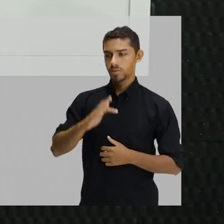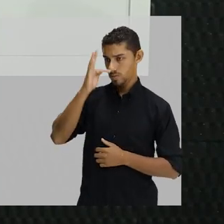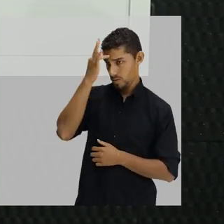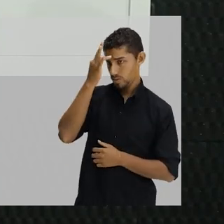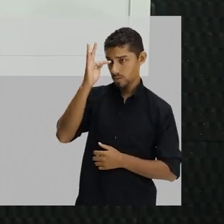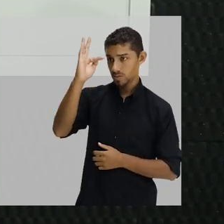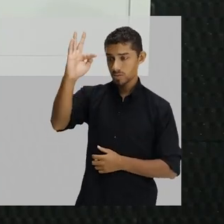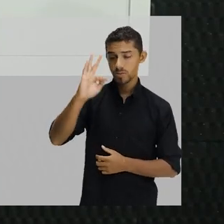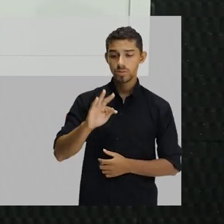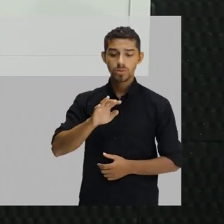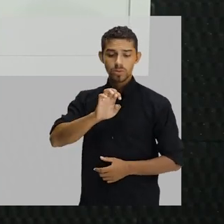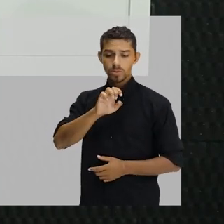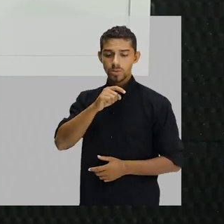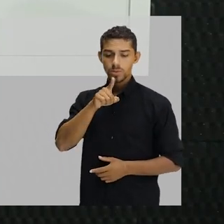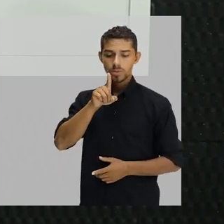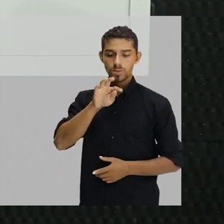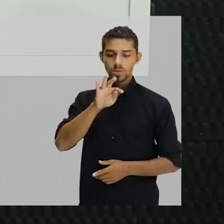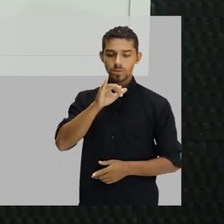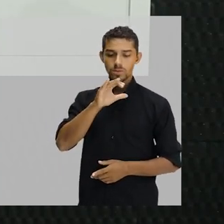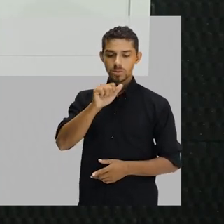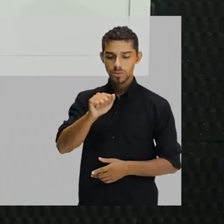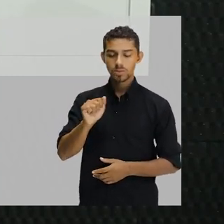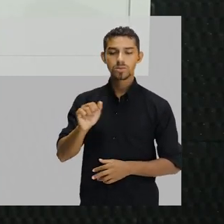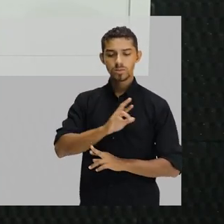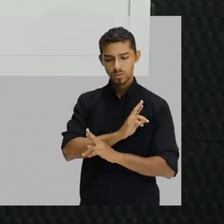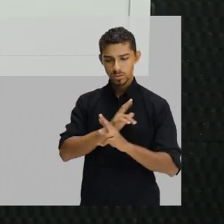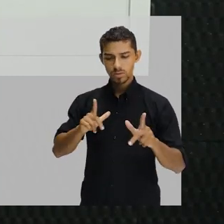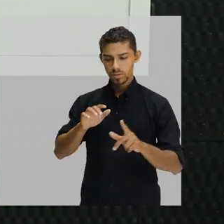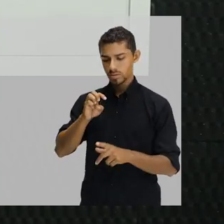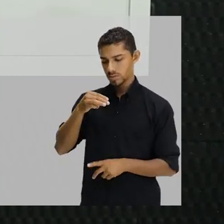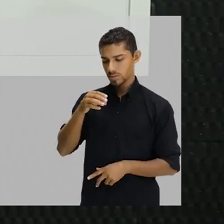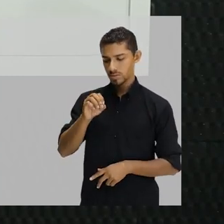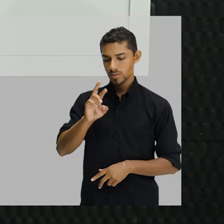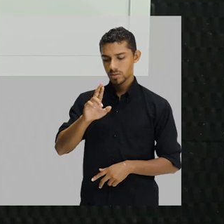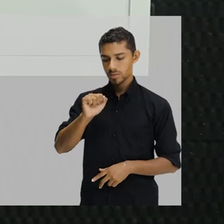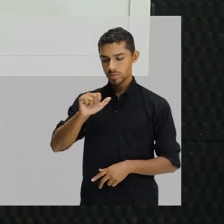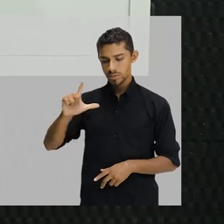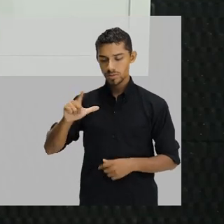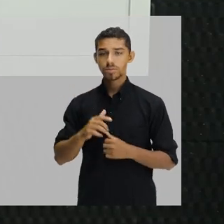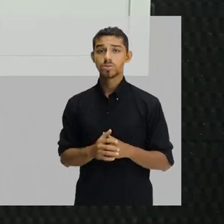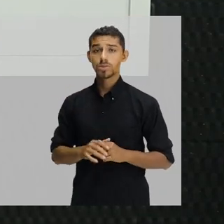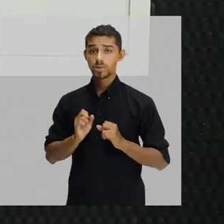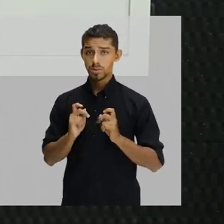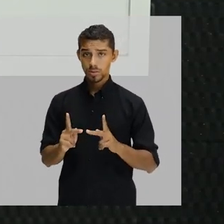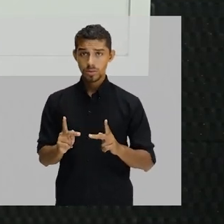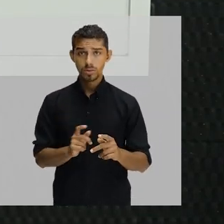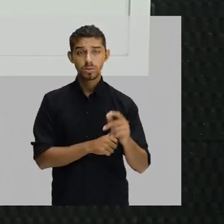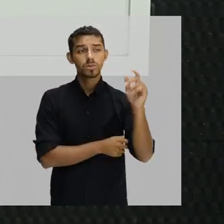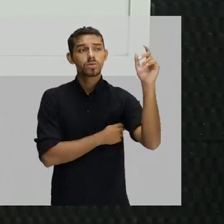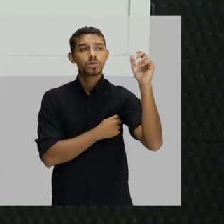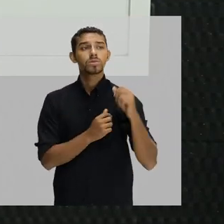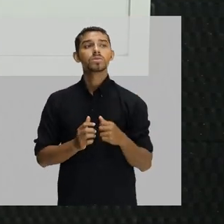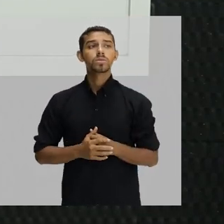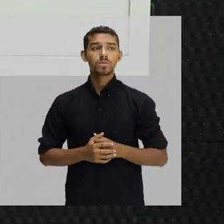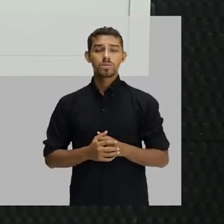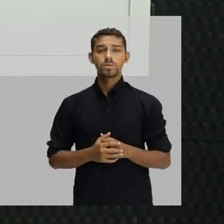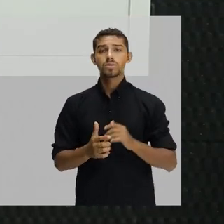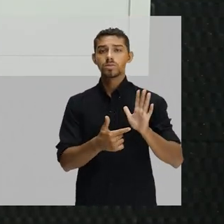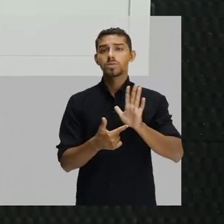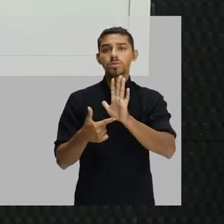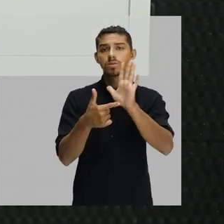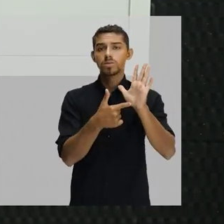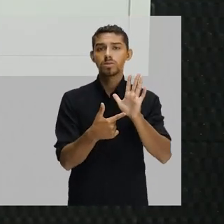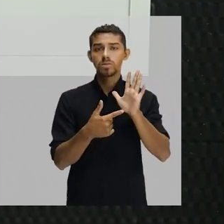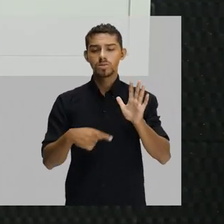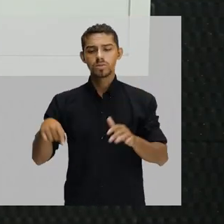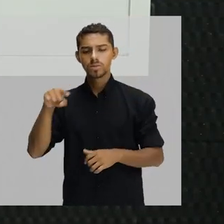filosofia, ética é diferente de moral, correto? E aí eu posso mostrar para vocês, por exemplo, eu gosto de fazer muito isso